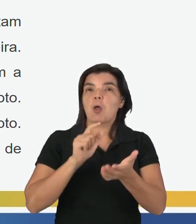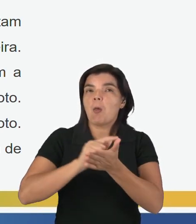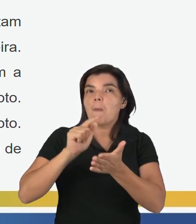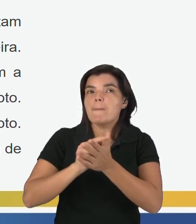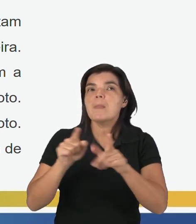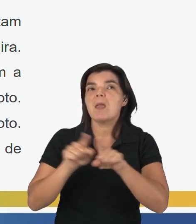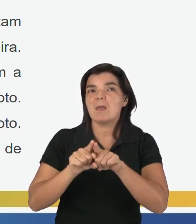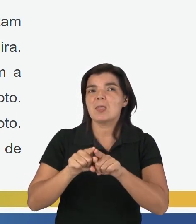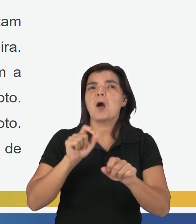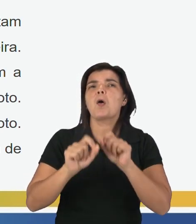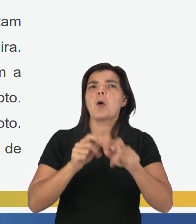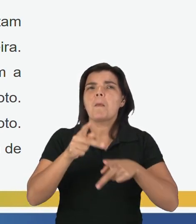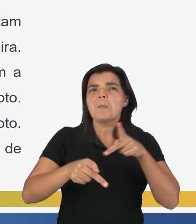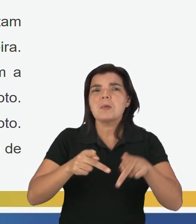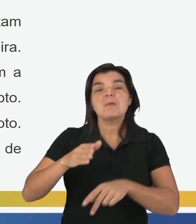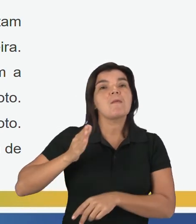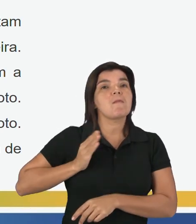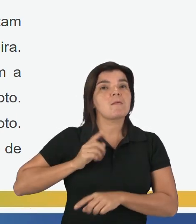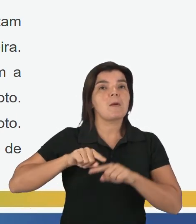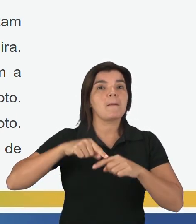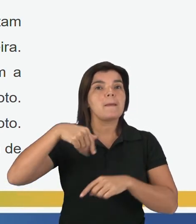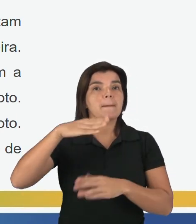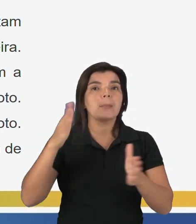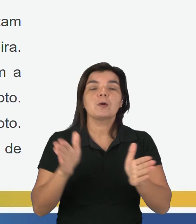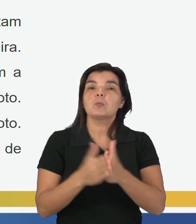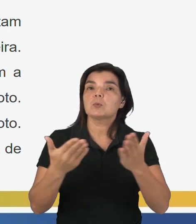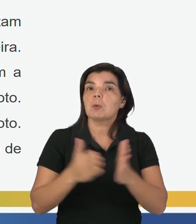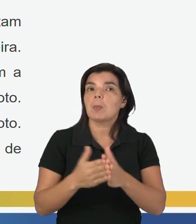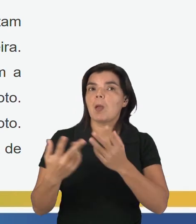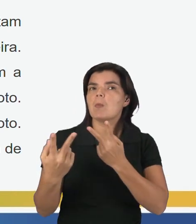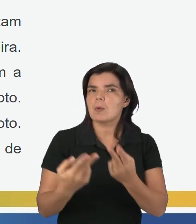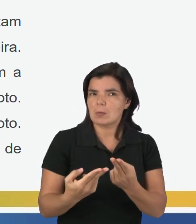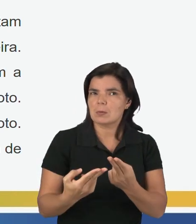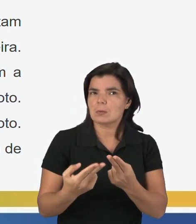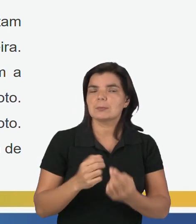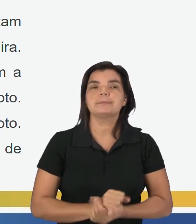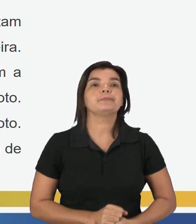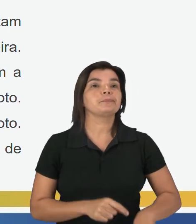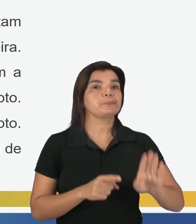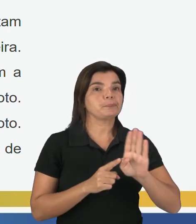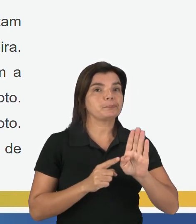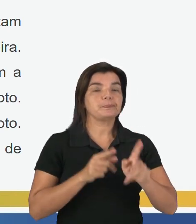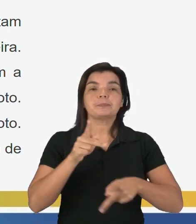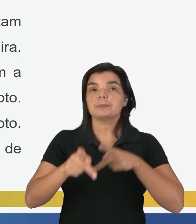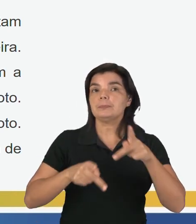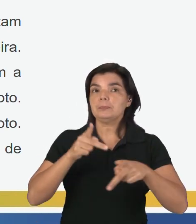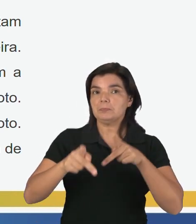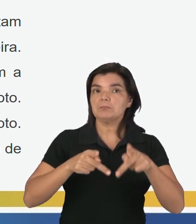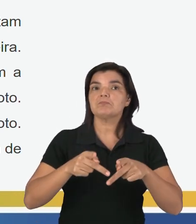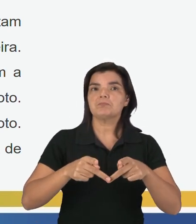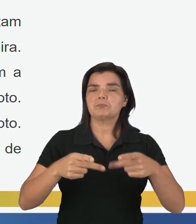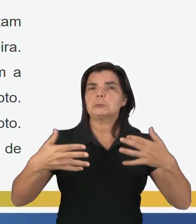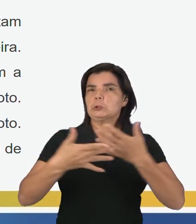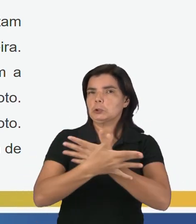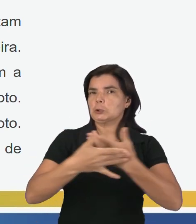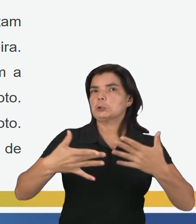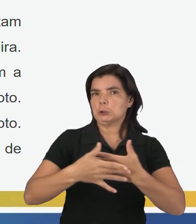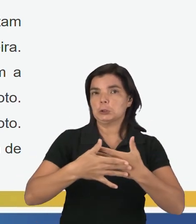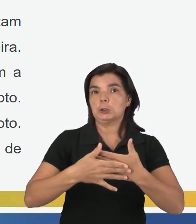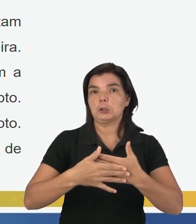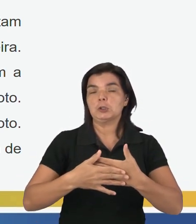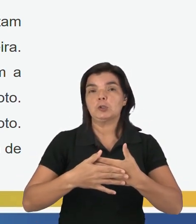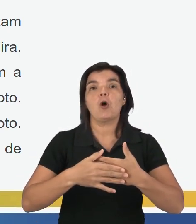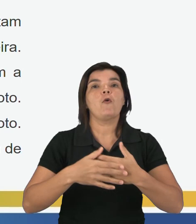esgoto afetam a população mais rica e a mais pobre da mesma maneira. Letra B. As populações dos grandes